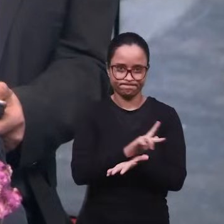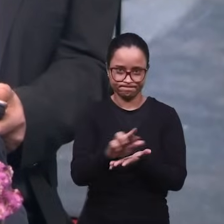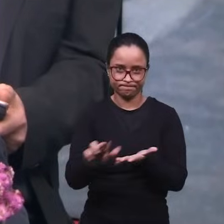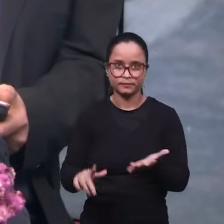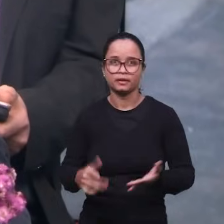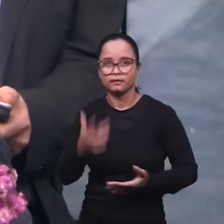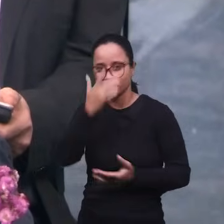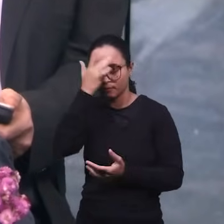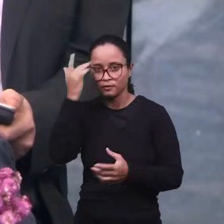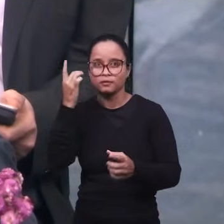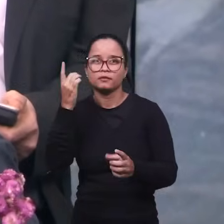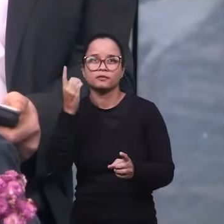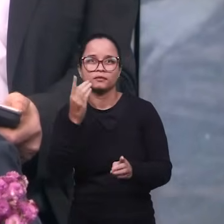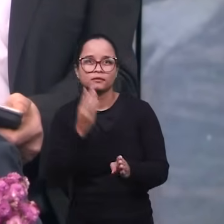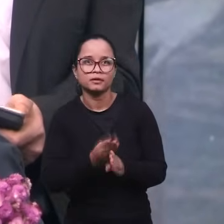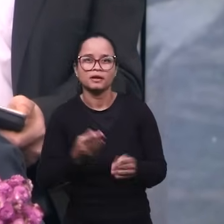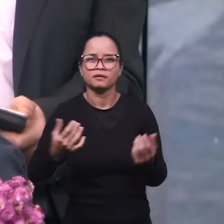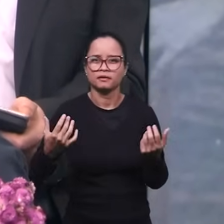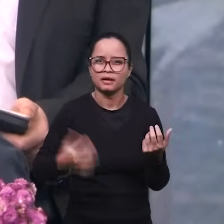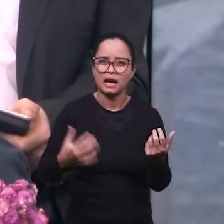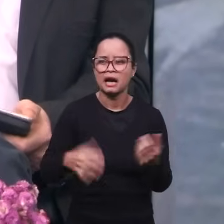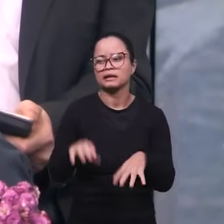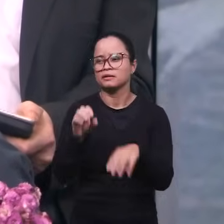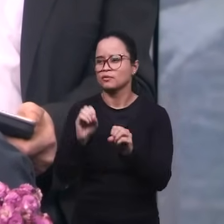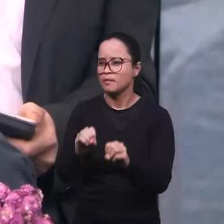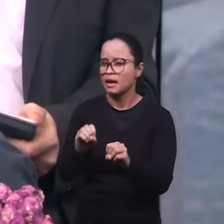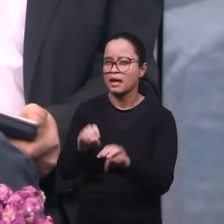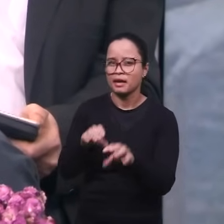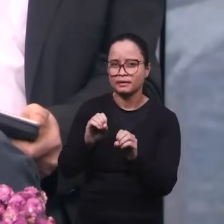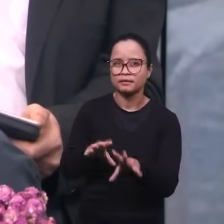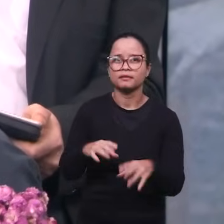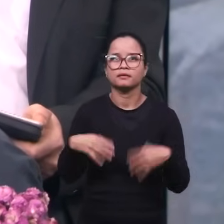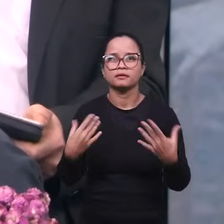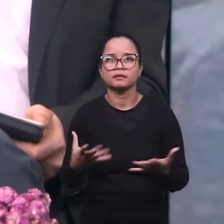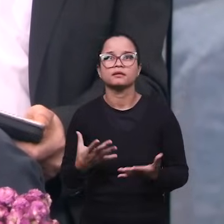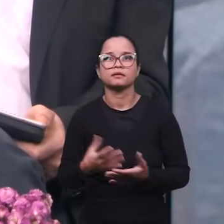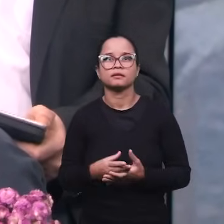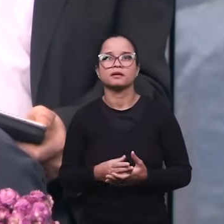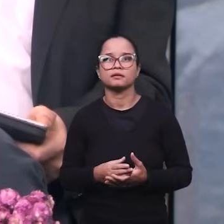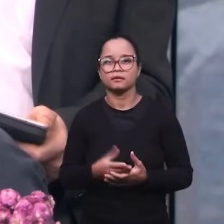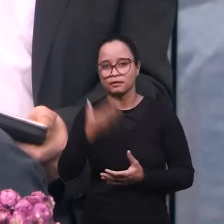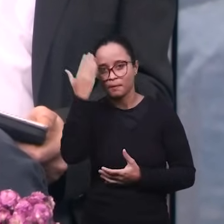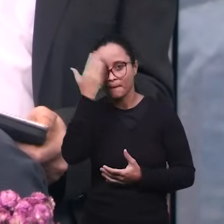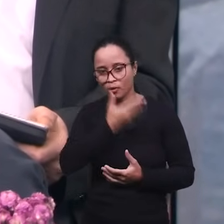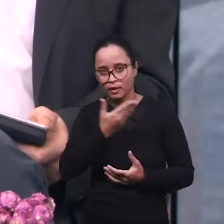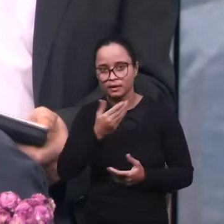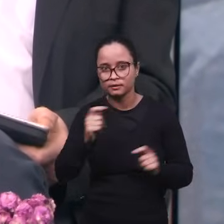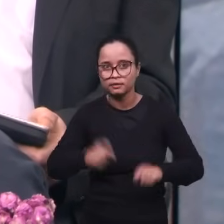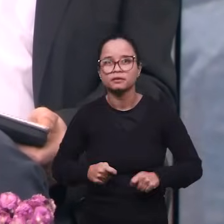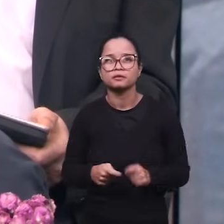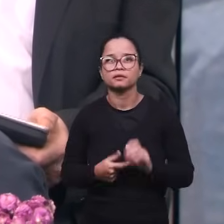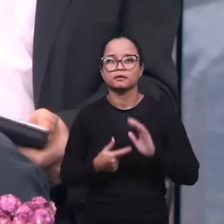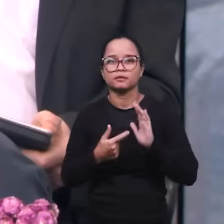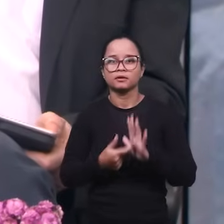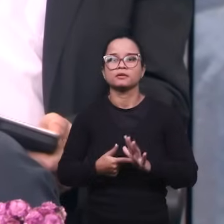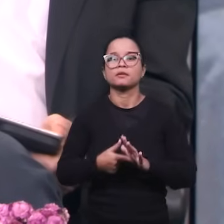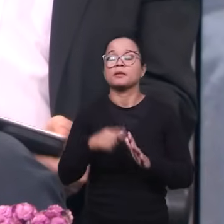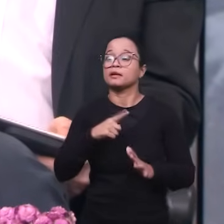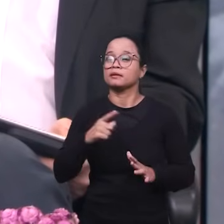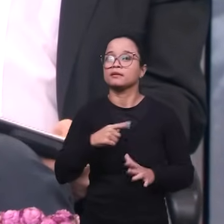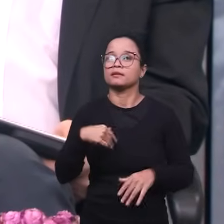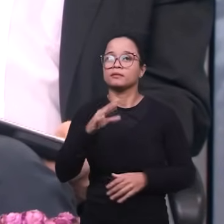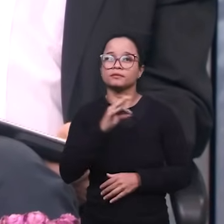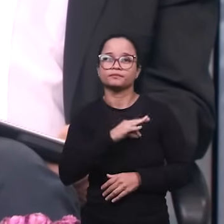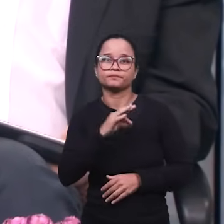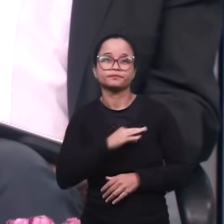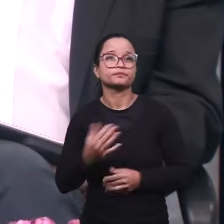se redescobriram também, né? De repente toca um instrumento, pode dar aula, enfim. E você tem como provar isso, então você pode contribuir, sim, para aumentar a sua